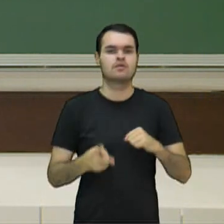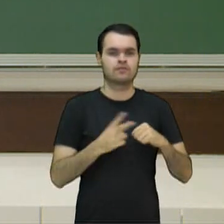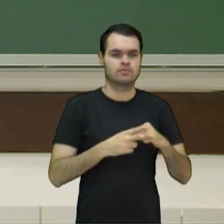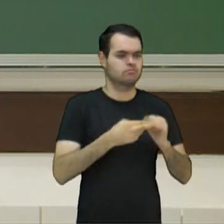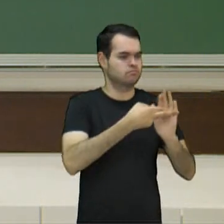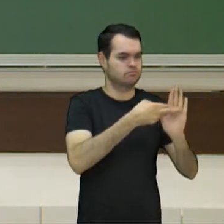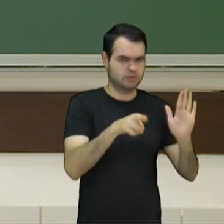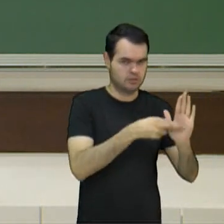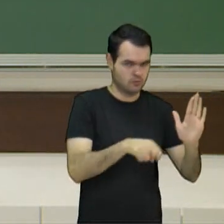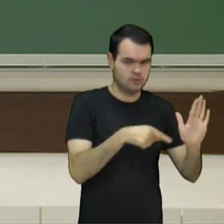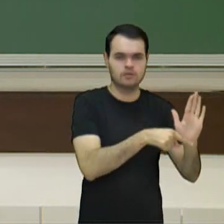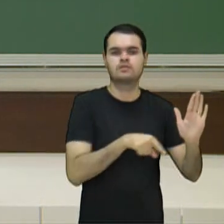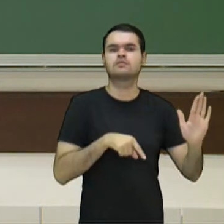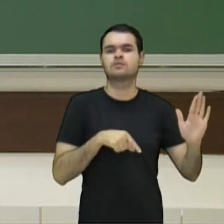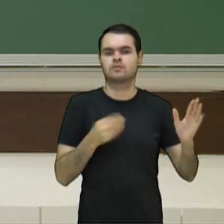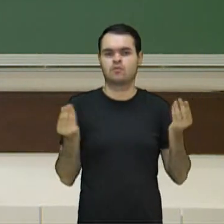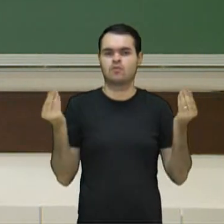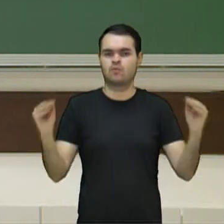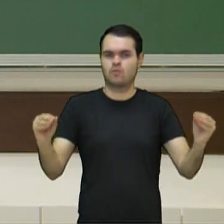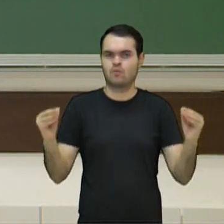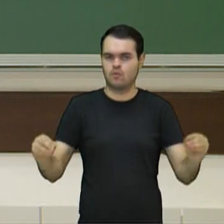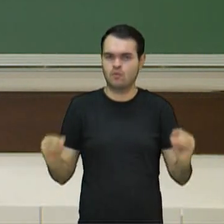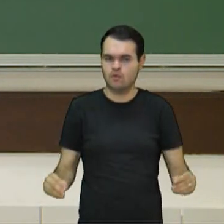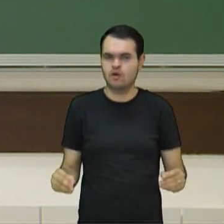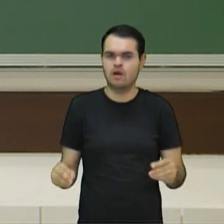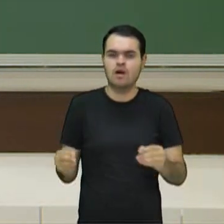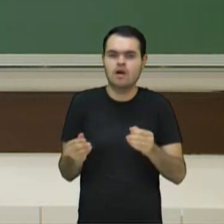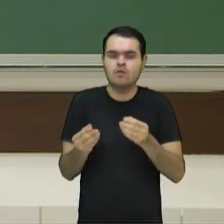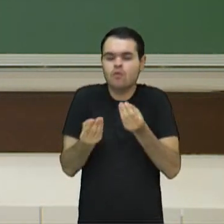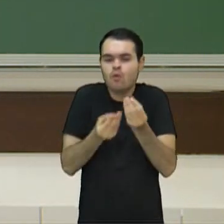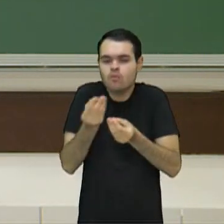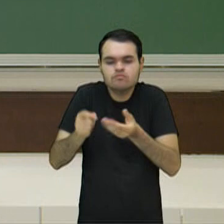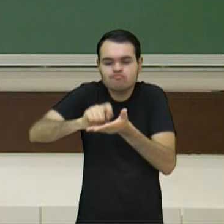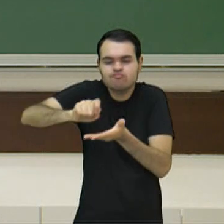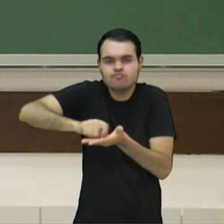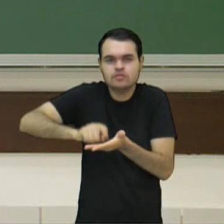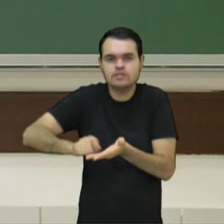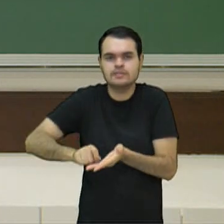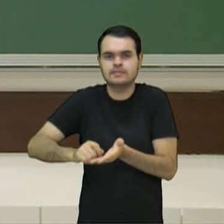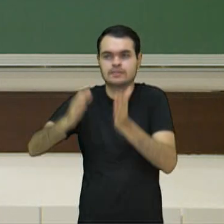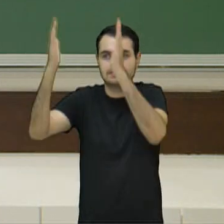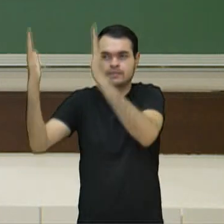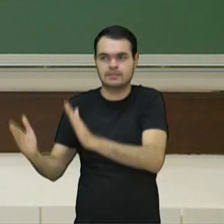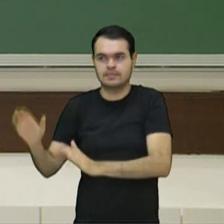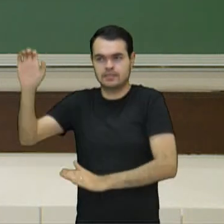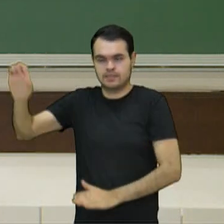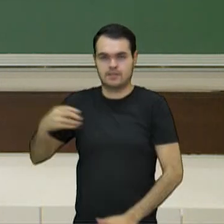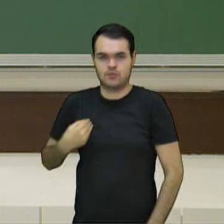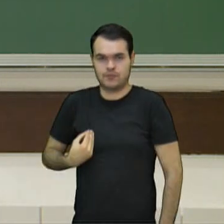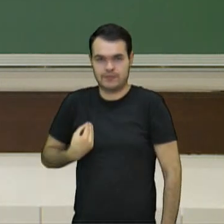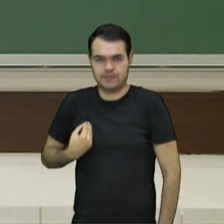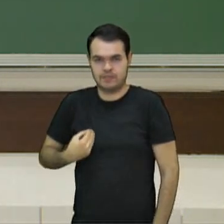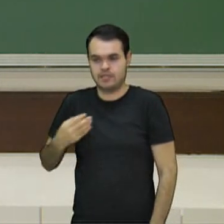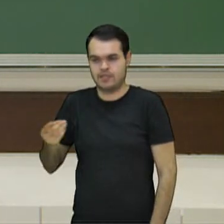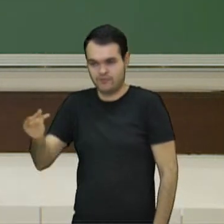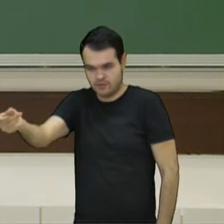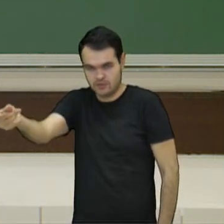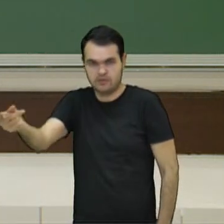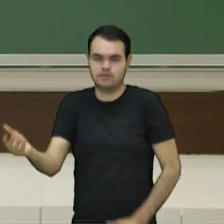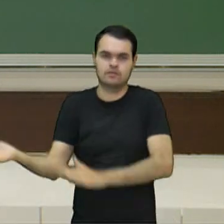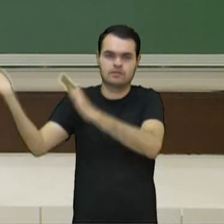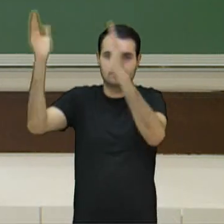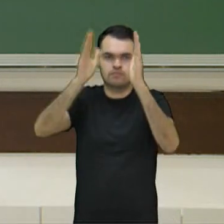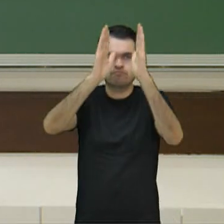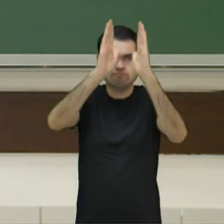irregulares, eu coloquei para vocês aqui a forma base. Então, a coluna da esquerda é a forma presente, ou o infinitivo, e a coluna